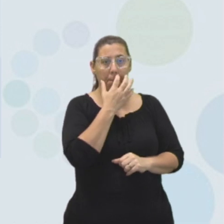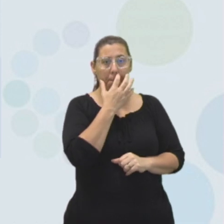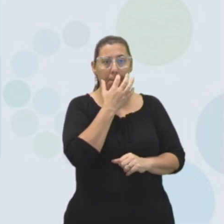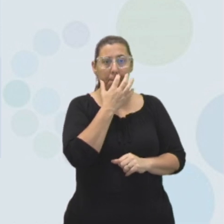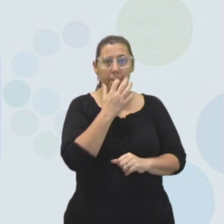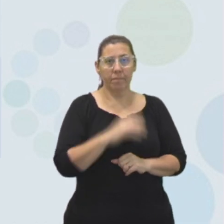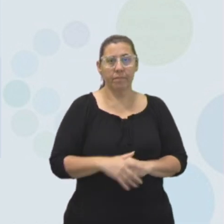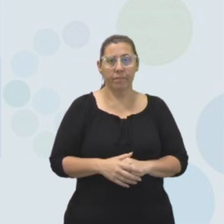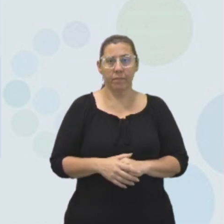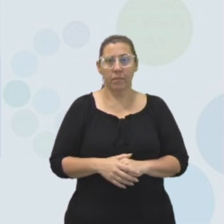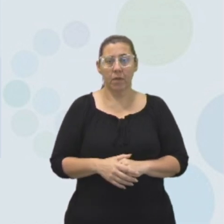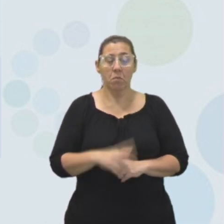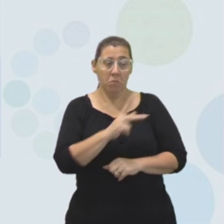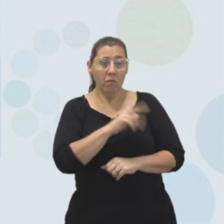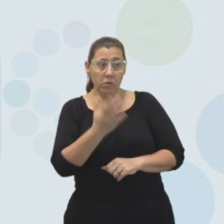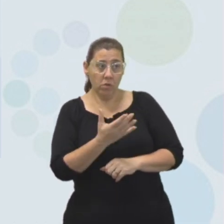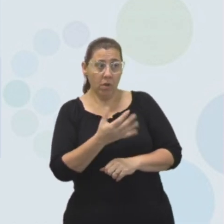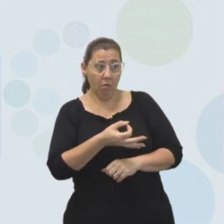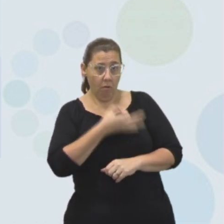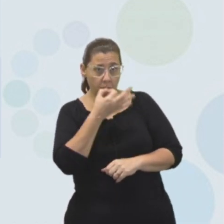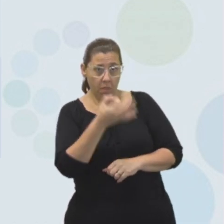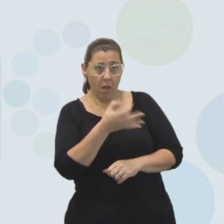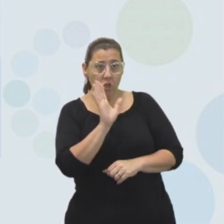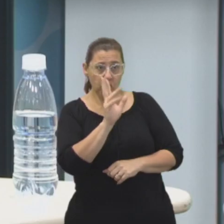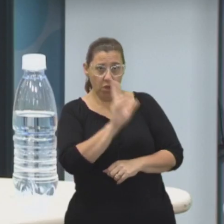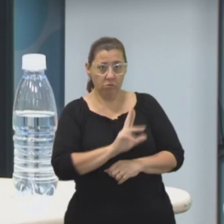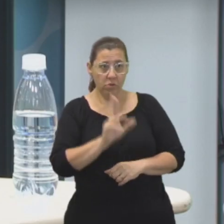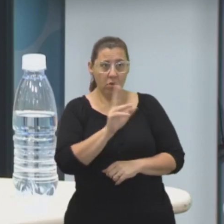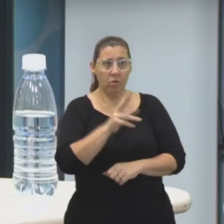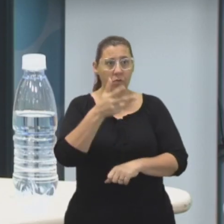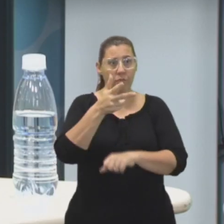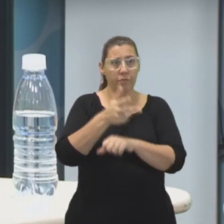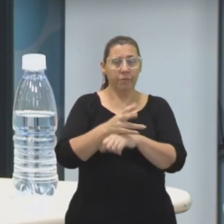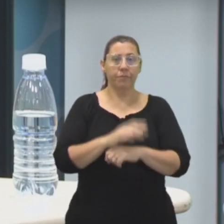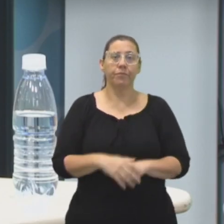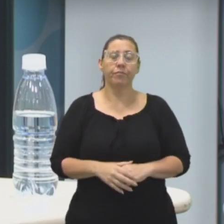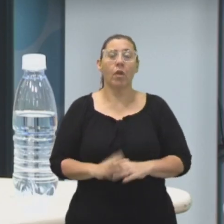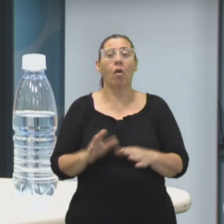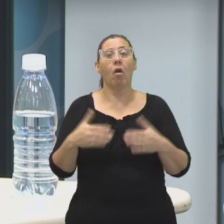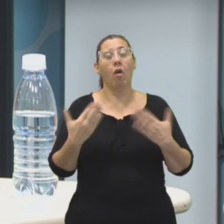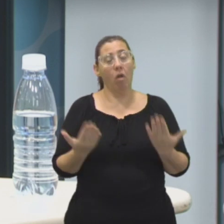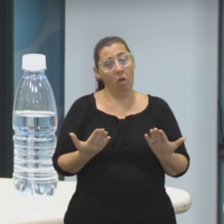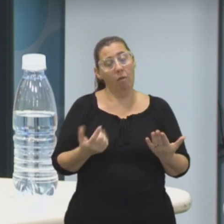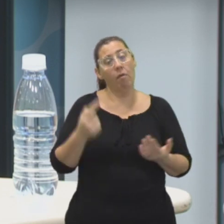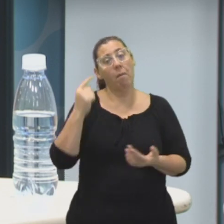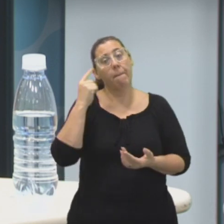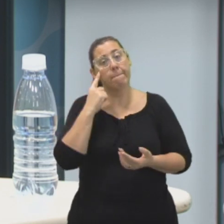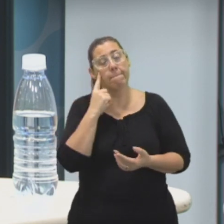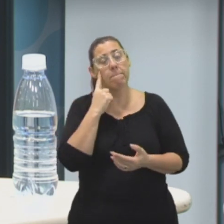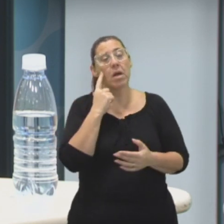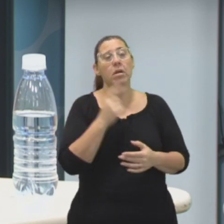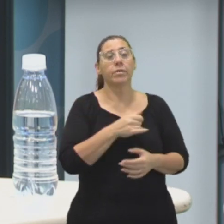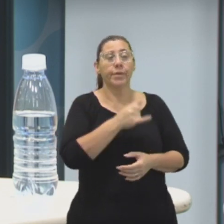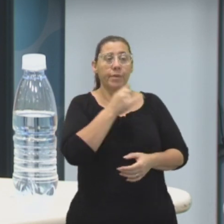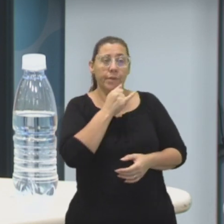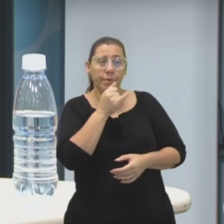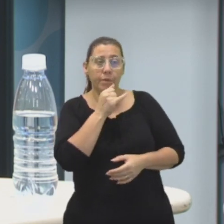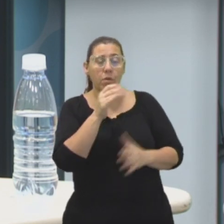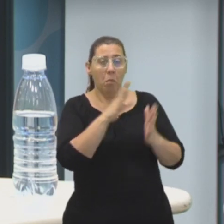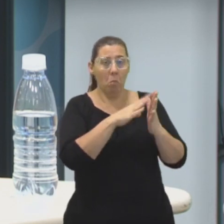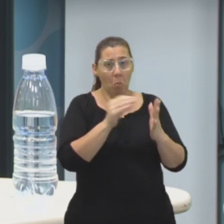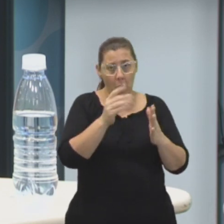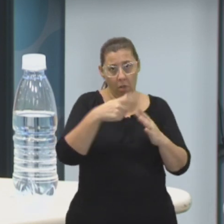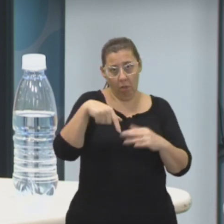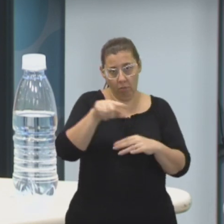usou algum exemplo desses vídeos? Olha, Sandra, o que eu acho, por exemplo, importante, você mencionou vários